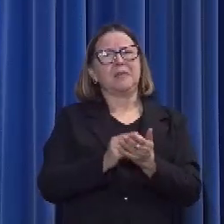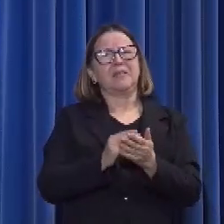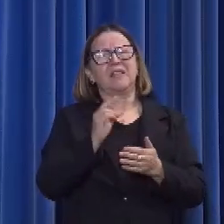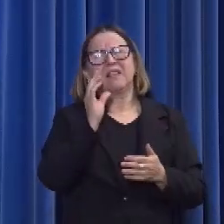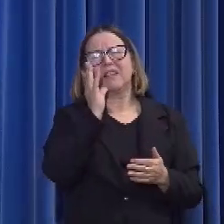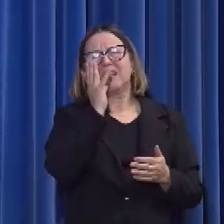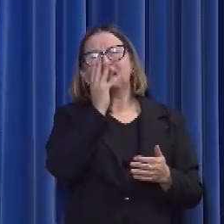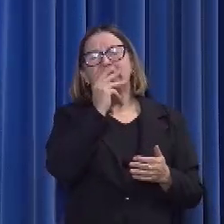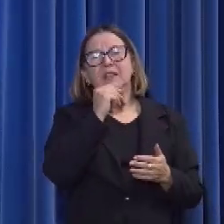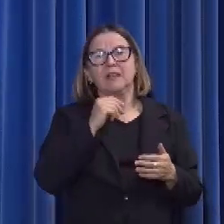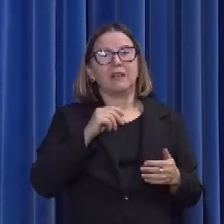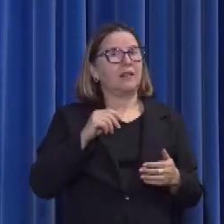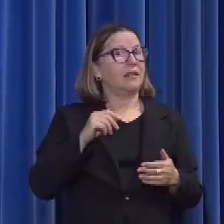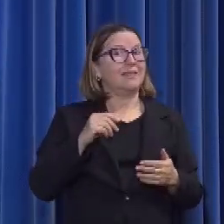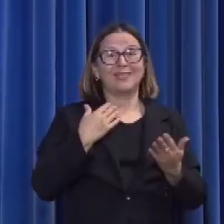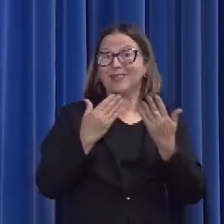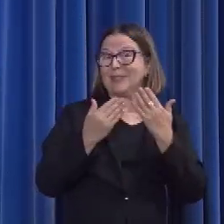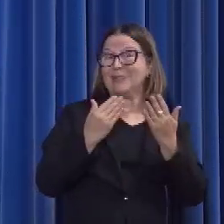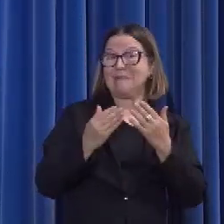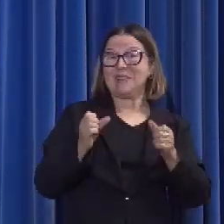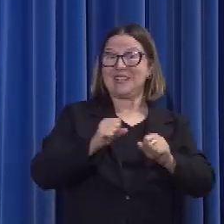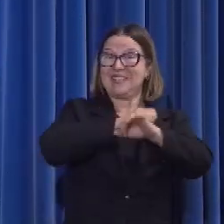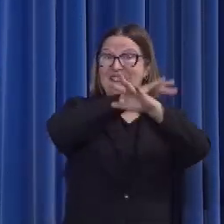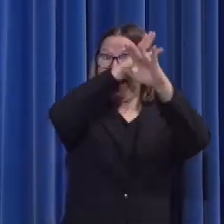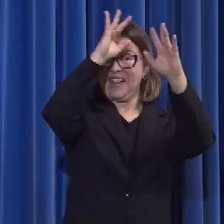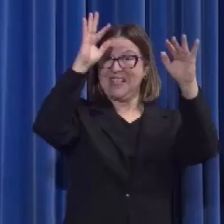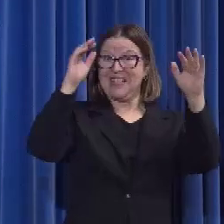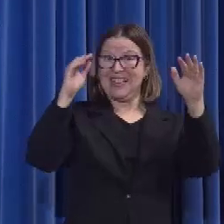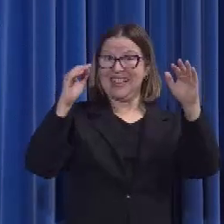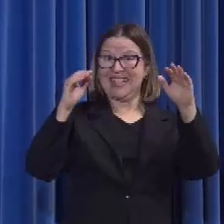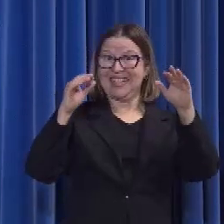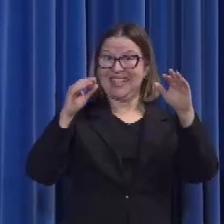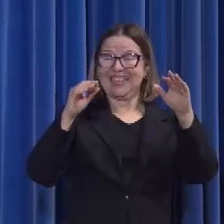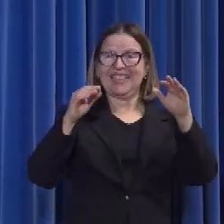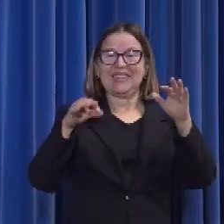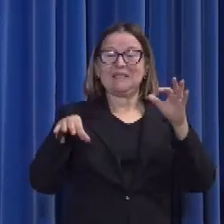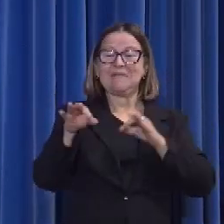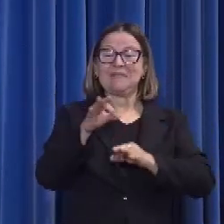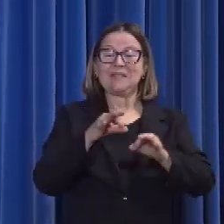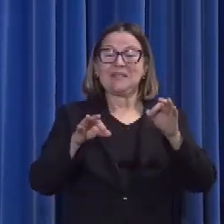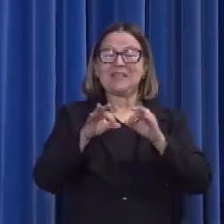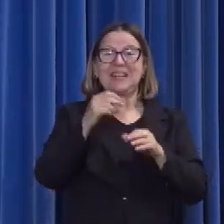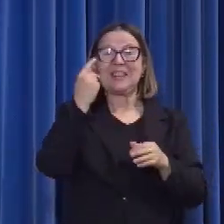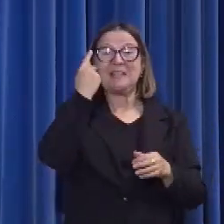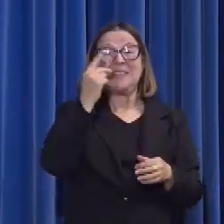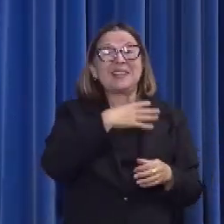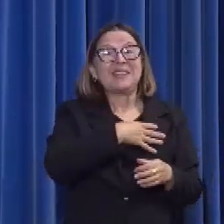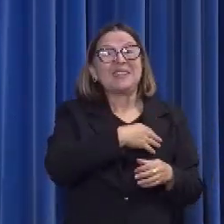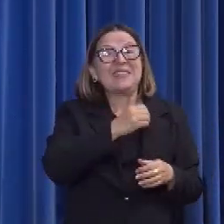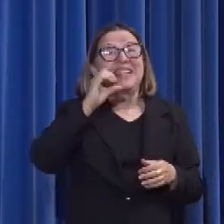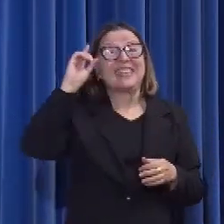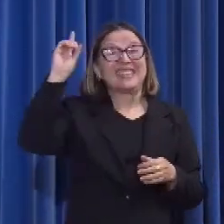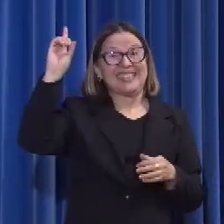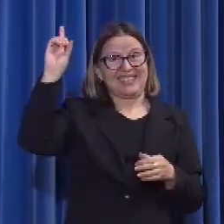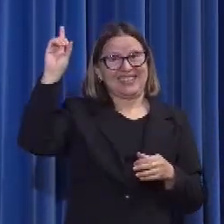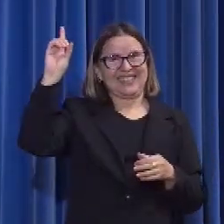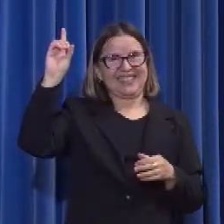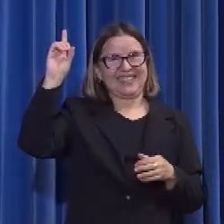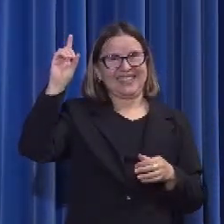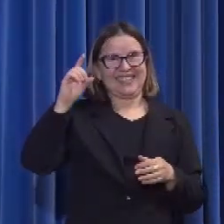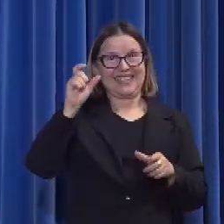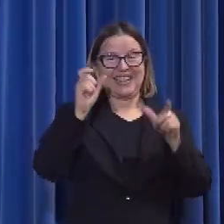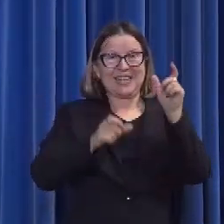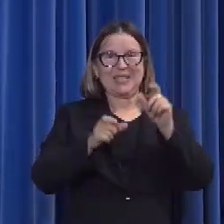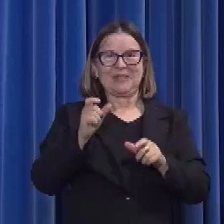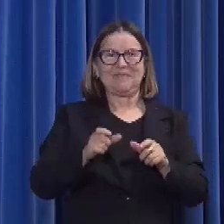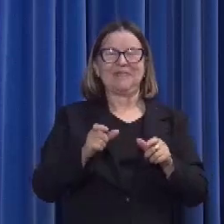ser comparadas com a glória que está reservada aos filhos de Deus, aos que foram regenerados